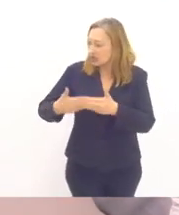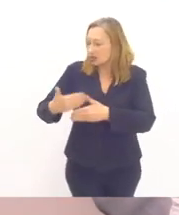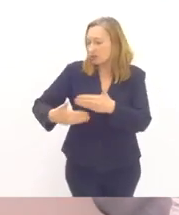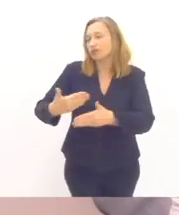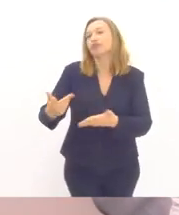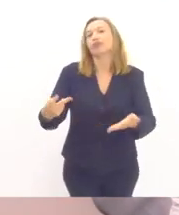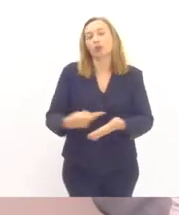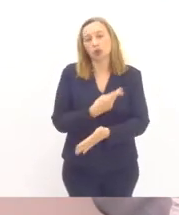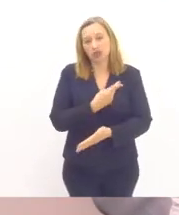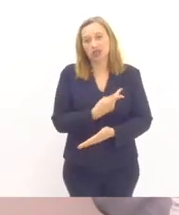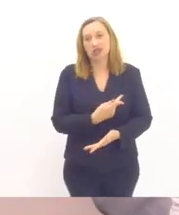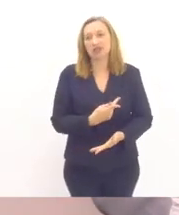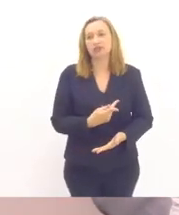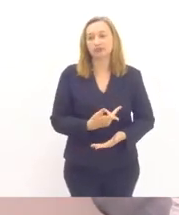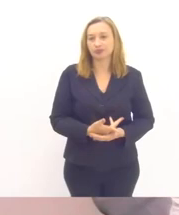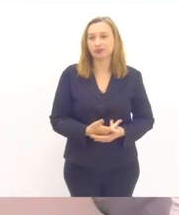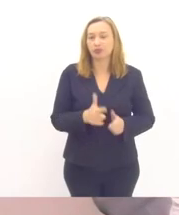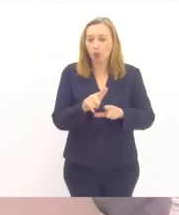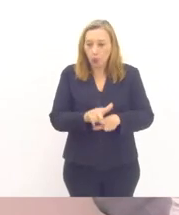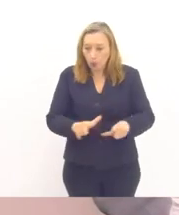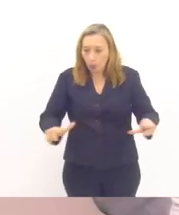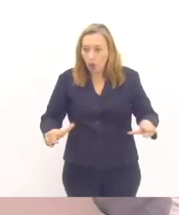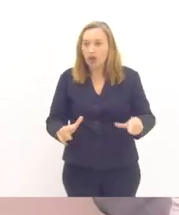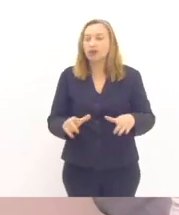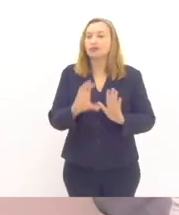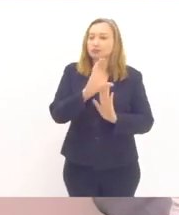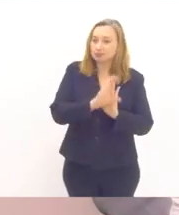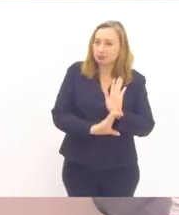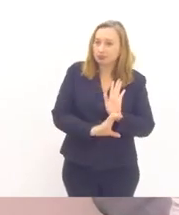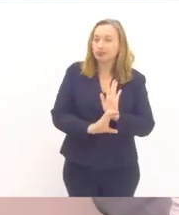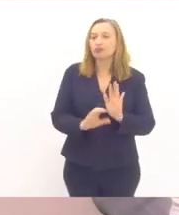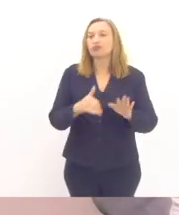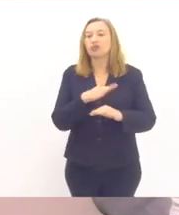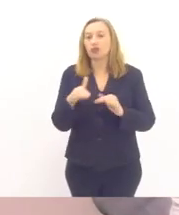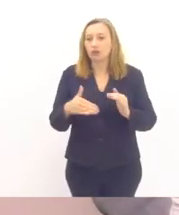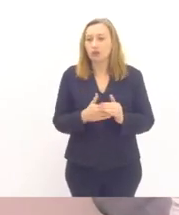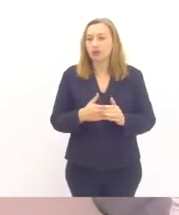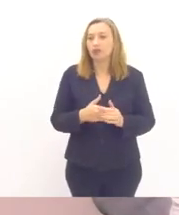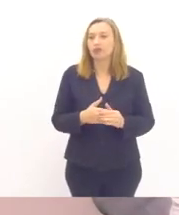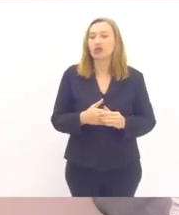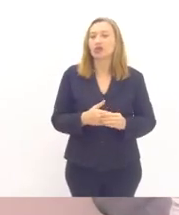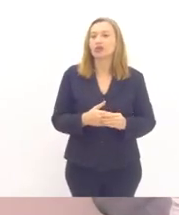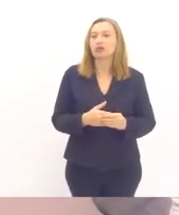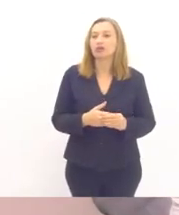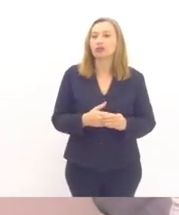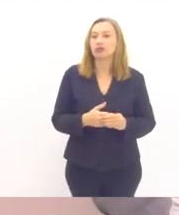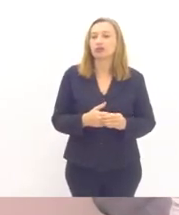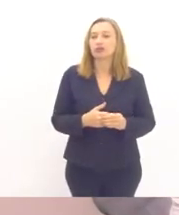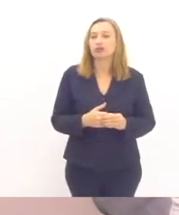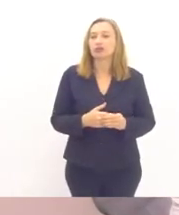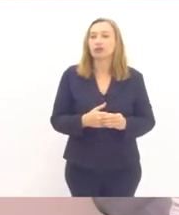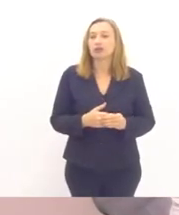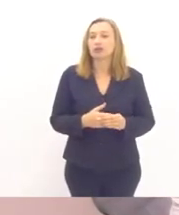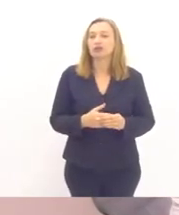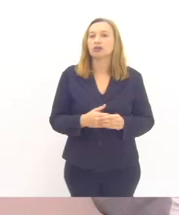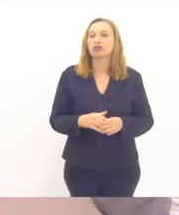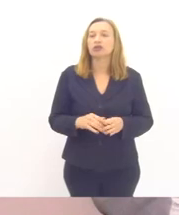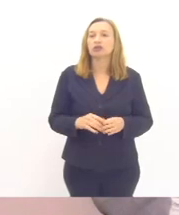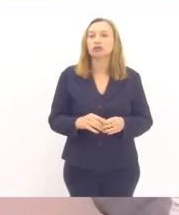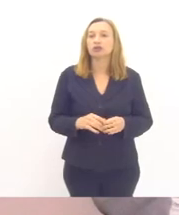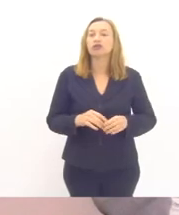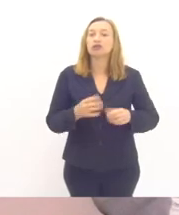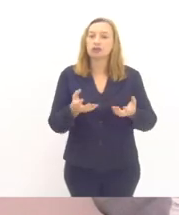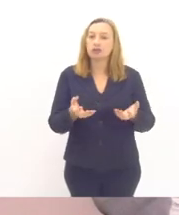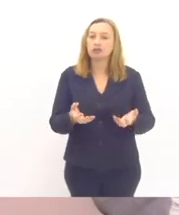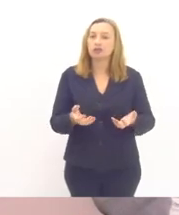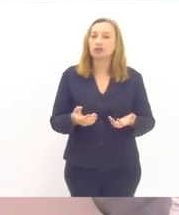né, de esvaziamento do nosso currículo como um todo, em que isso é um dos aspectos. E vamos